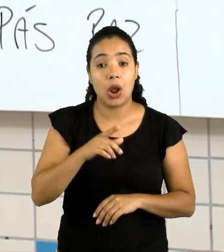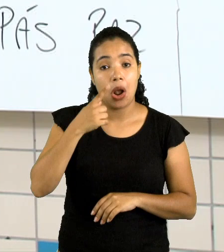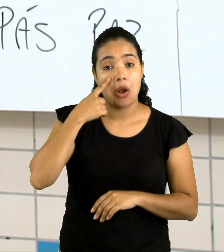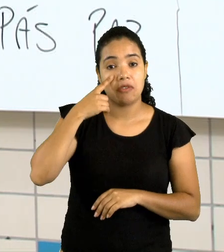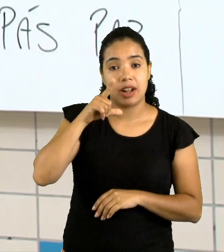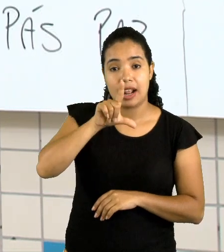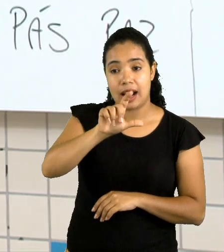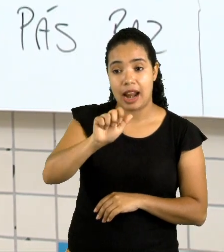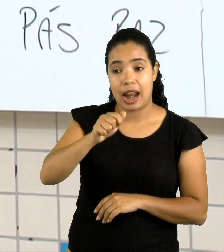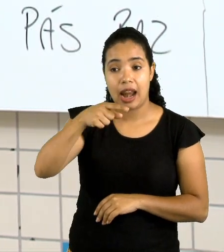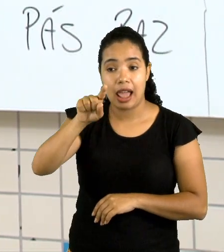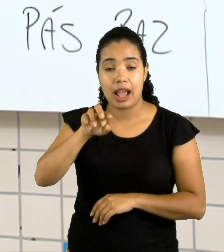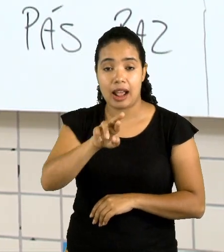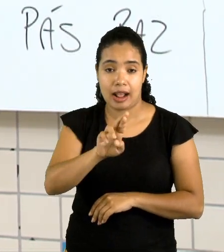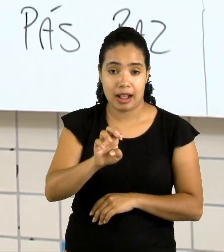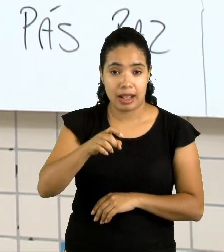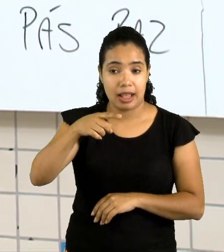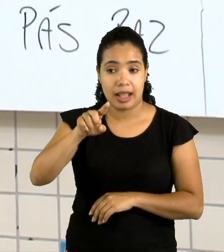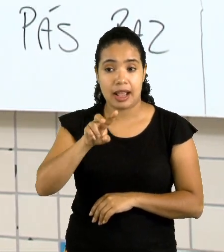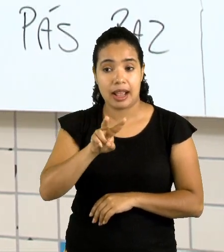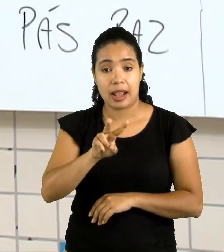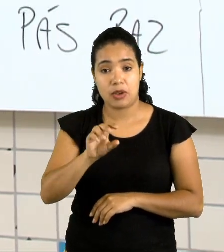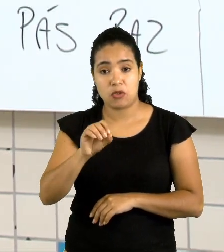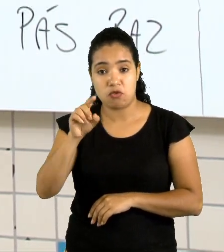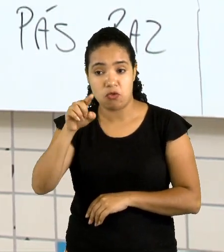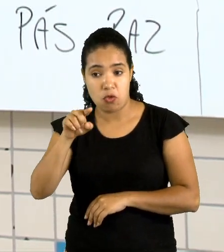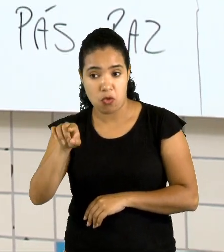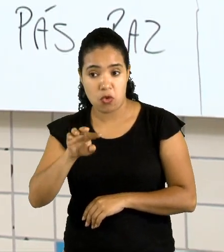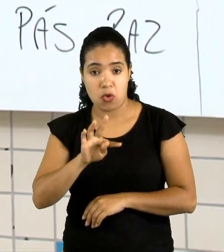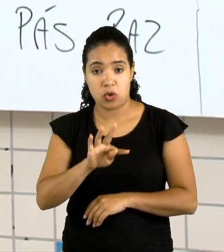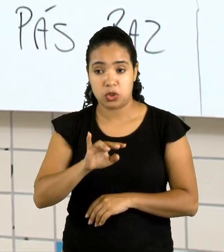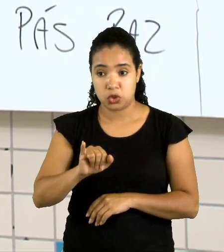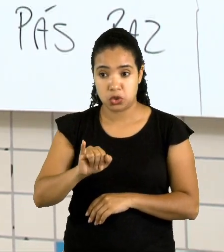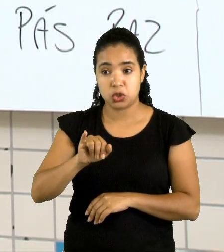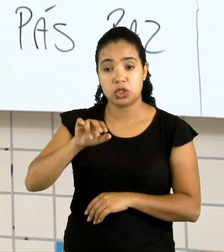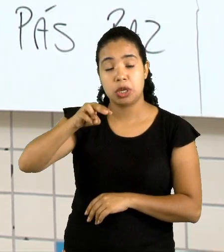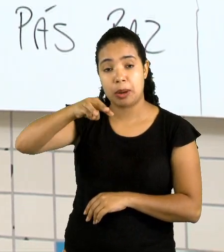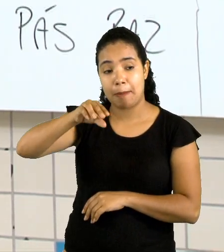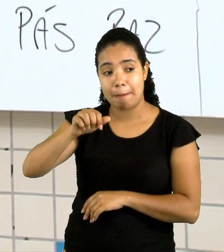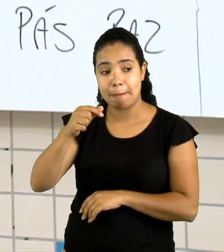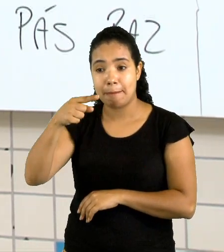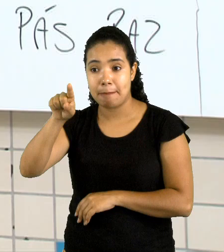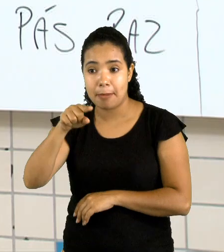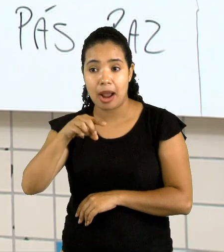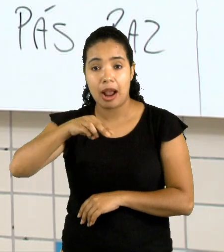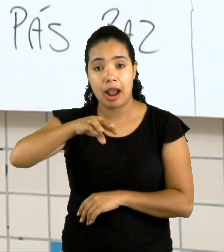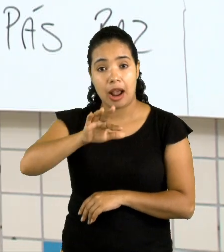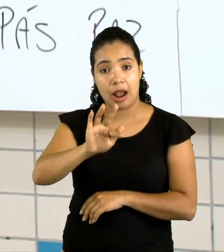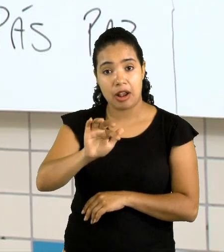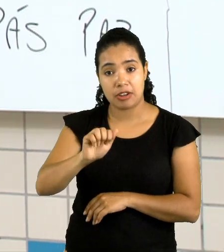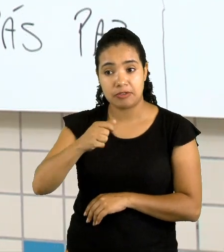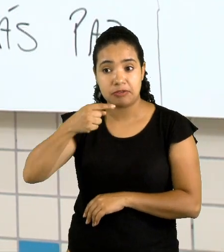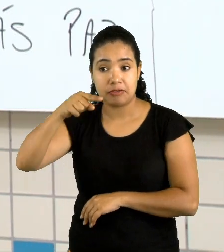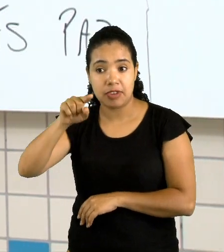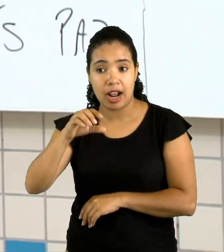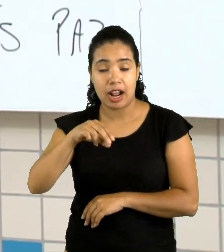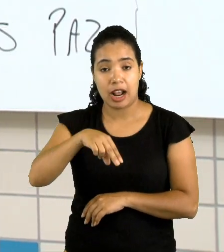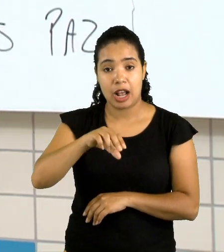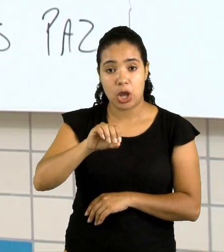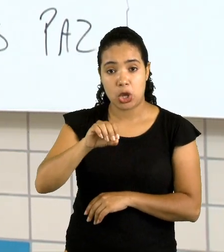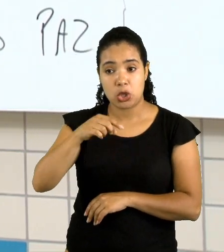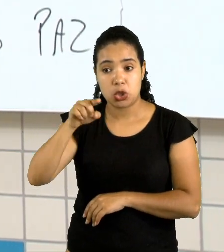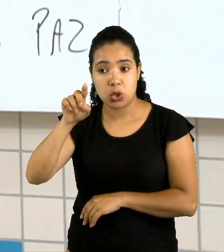ré, vô, ti, má, fá, nó, mes,